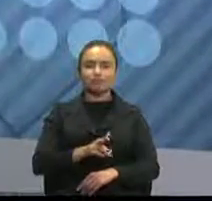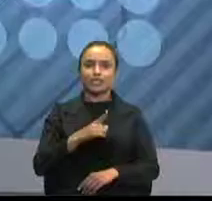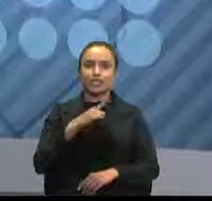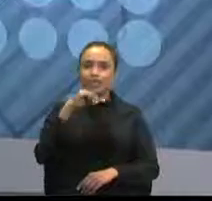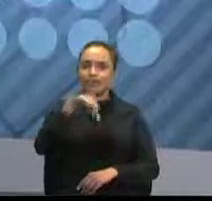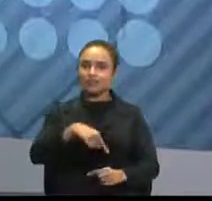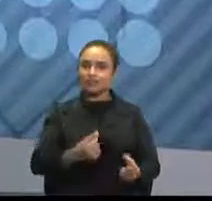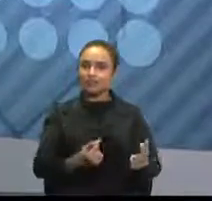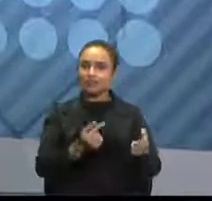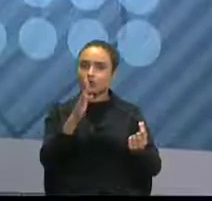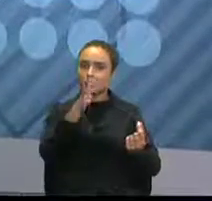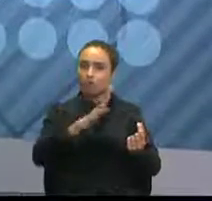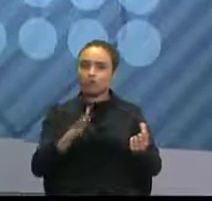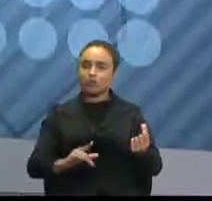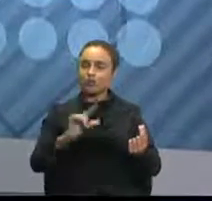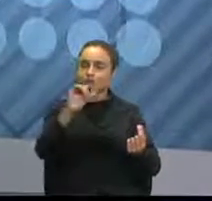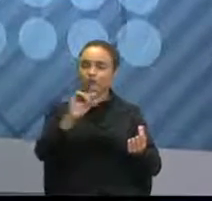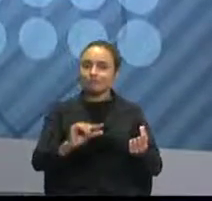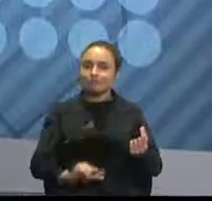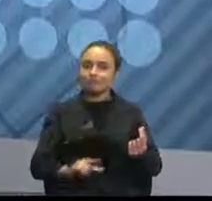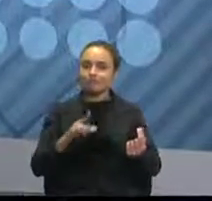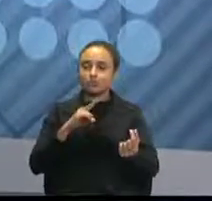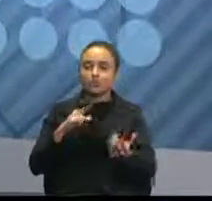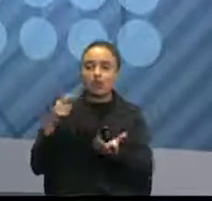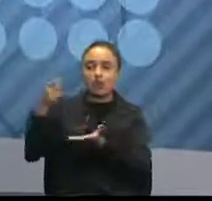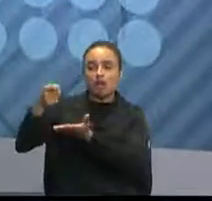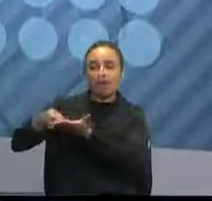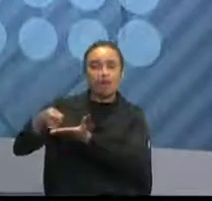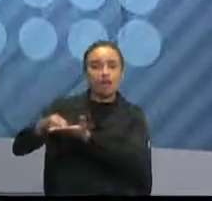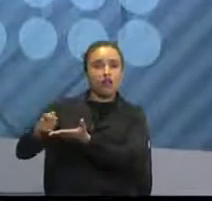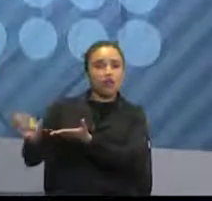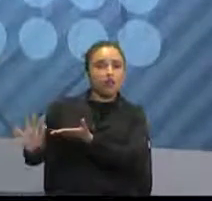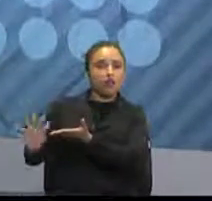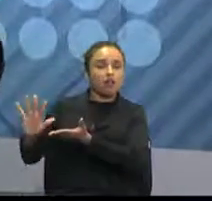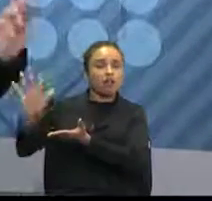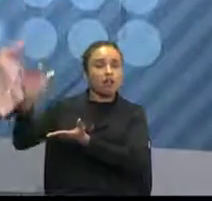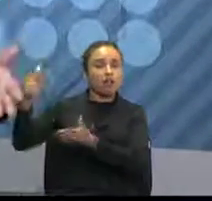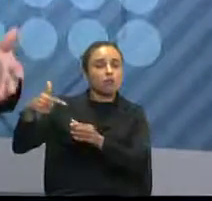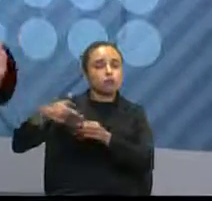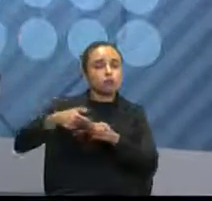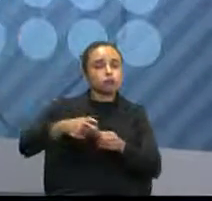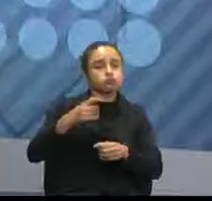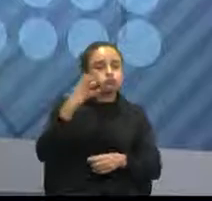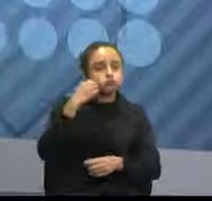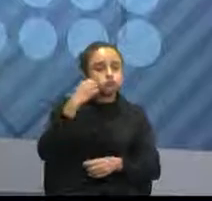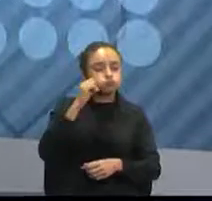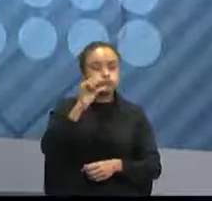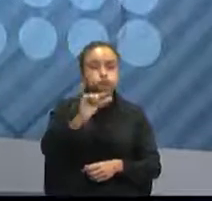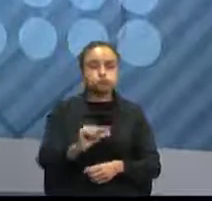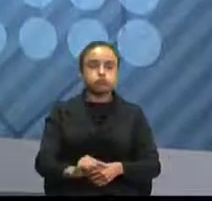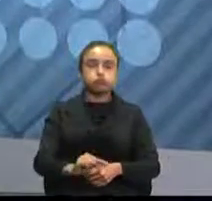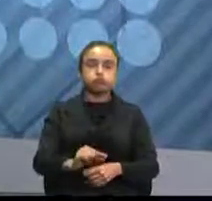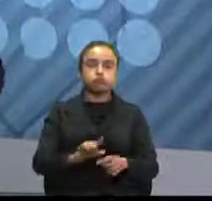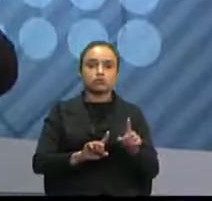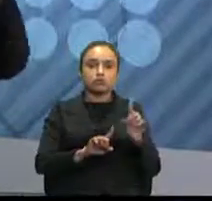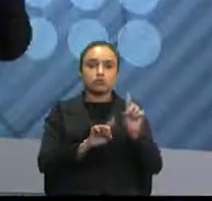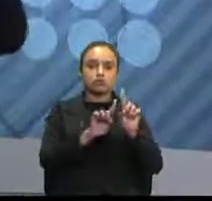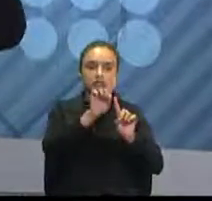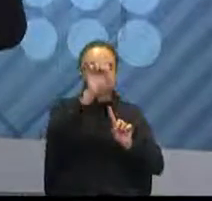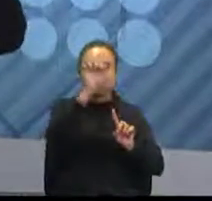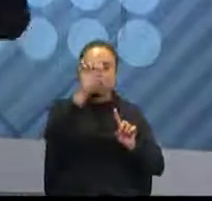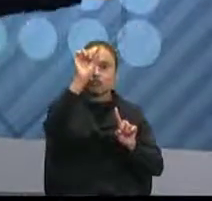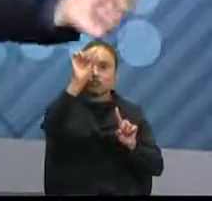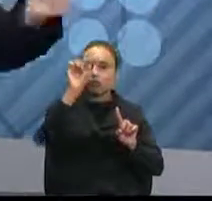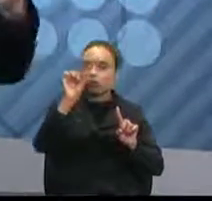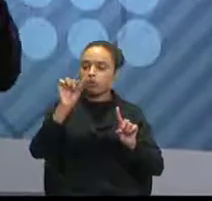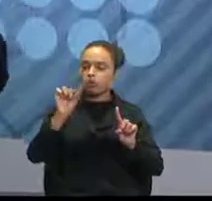ela vai pagar mais por isso combustível vai aumentar o seu custo e assim a empresa vai ter um lucro menor então as ações da gol despenca a gente